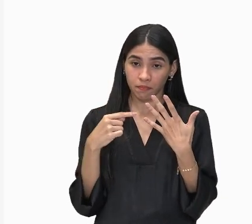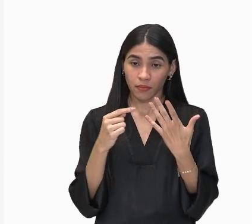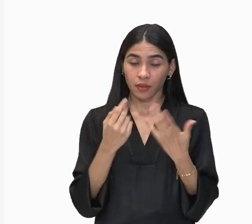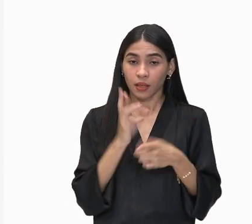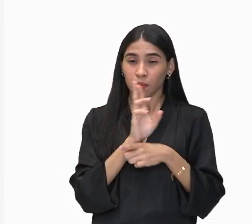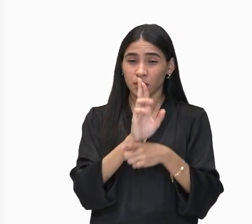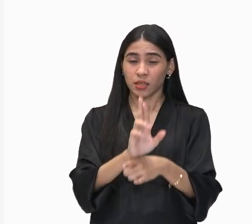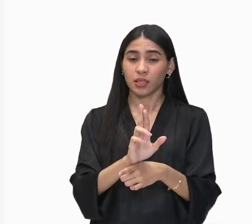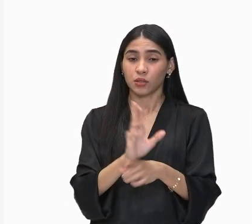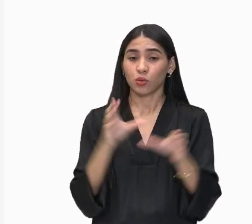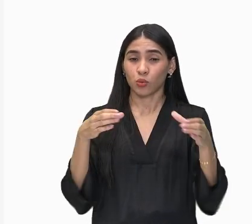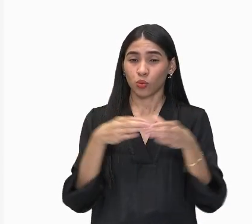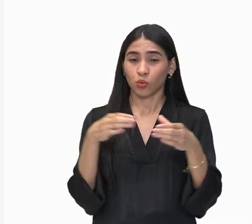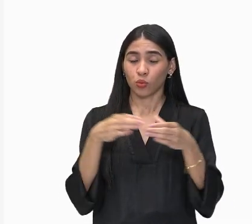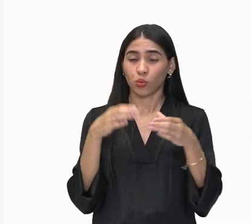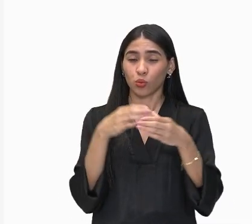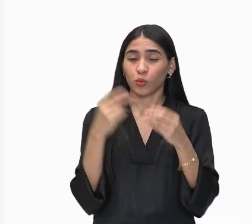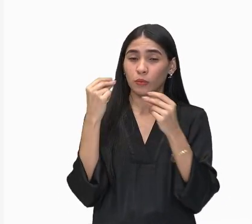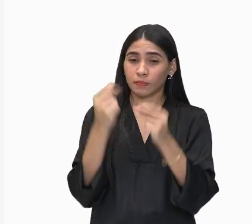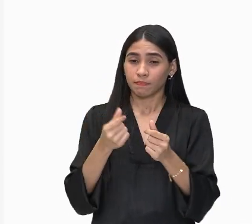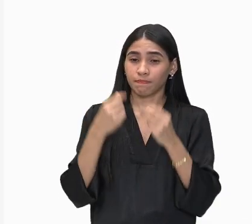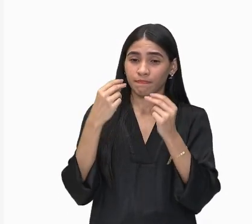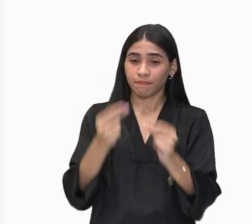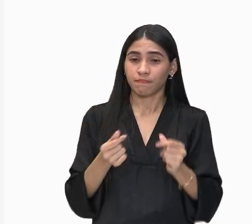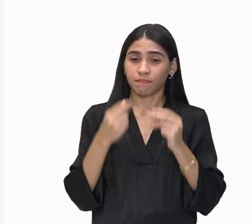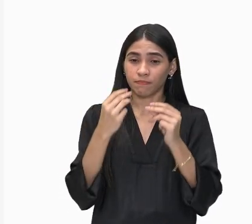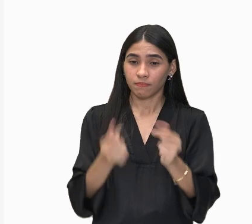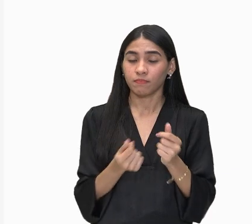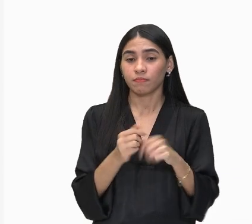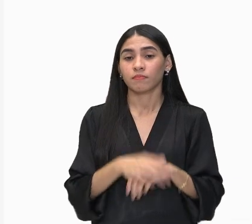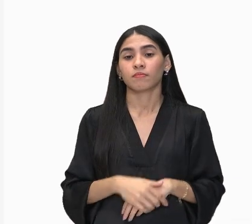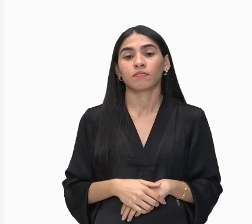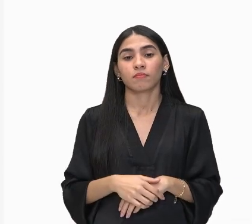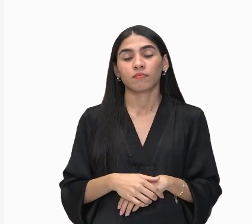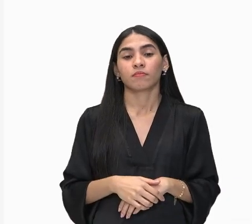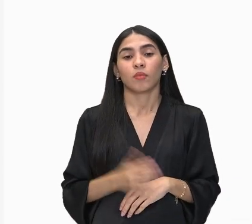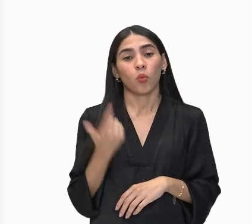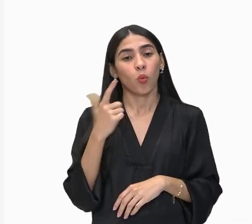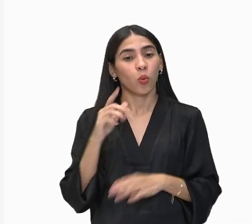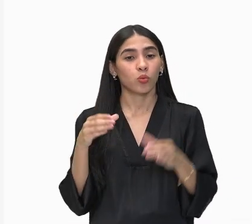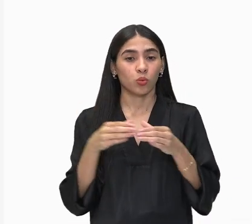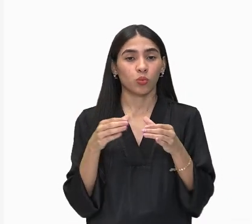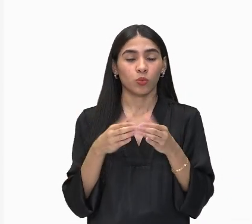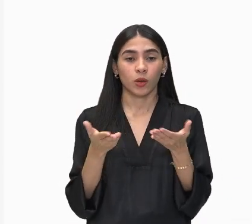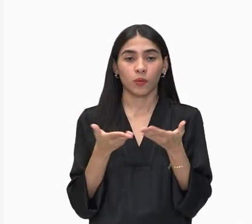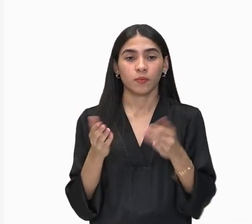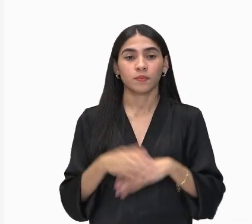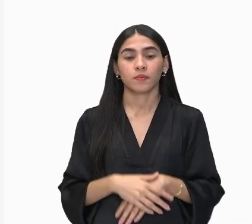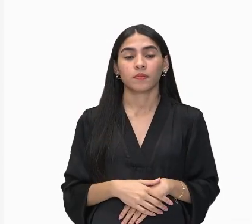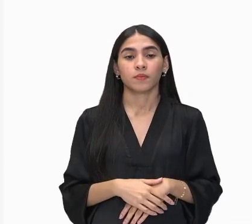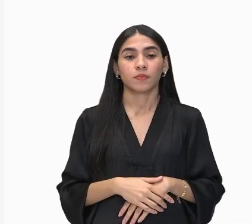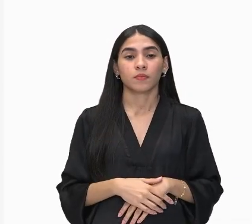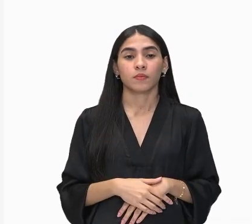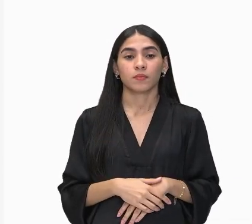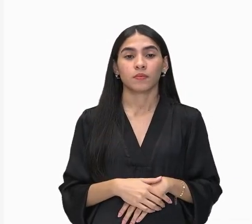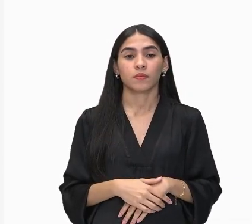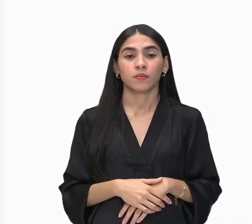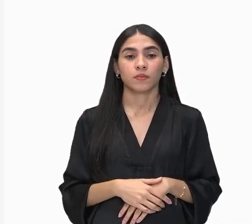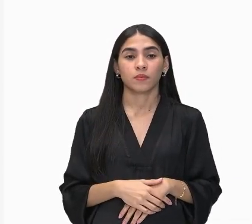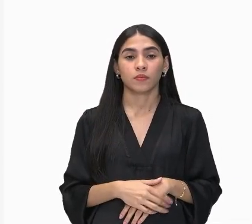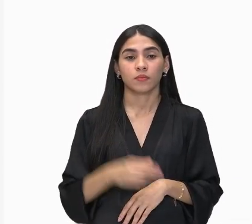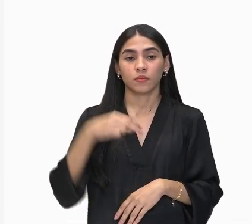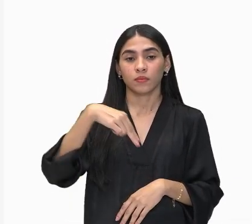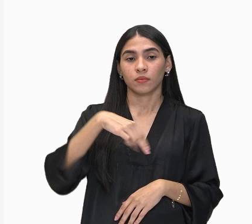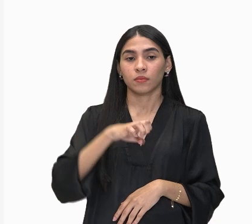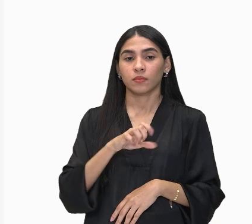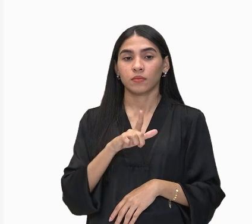muito antigo evolutivamente, para fazer contraposição ao próximo grupo, que é o grupo das